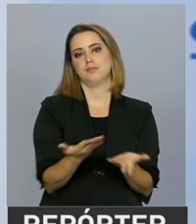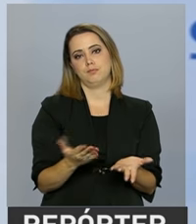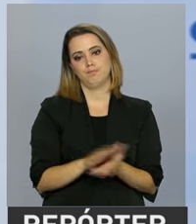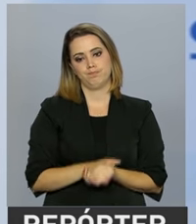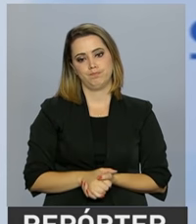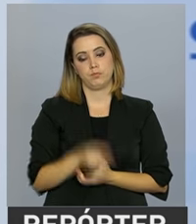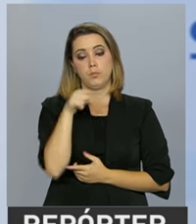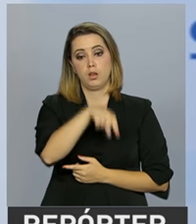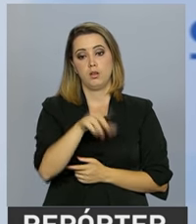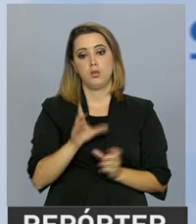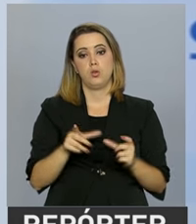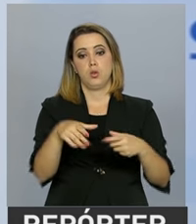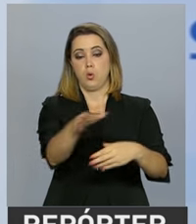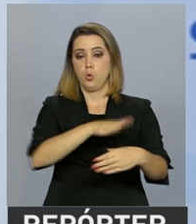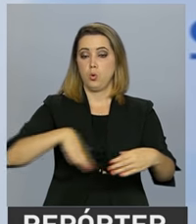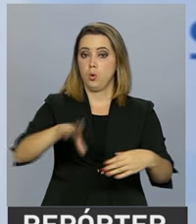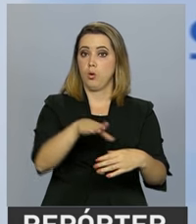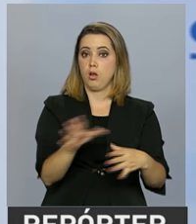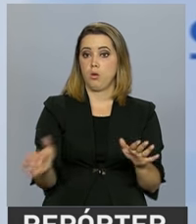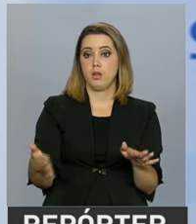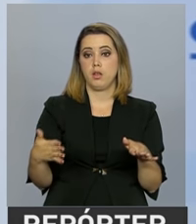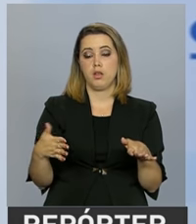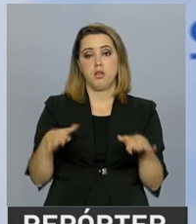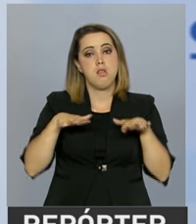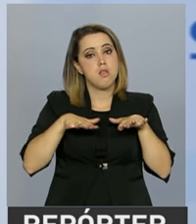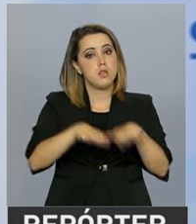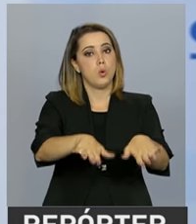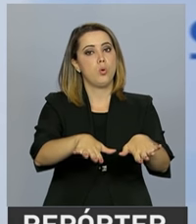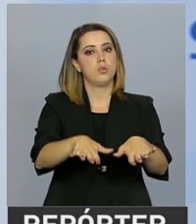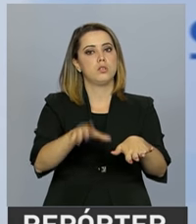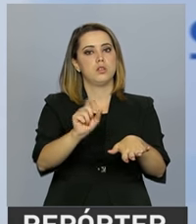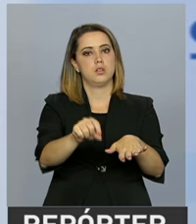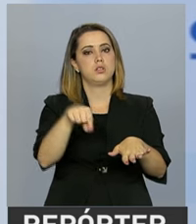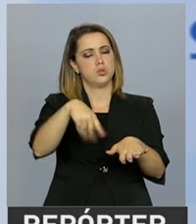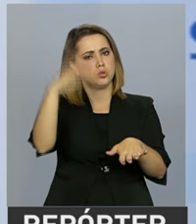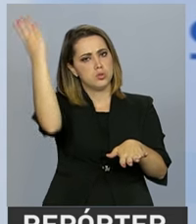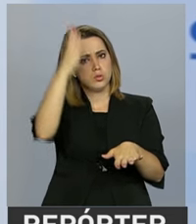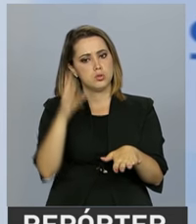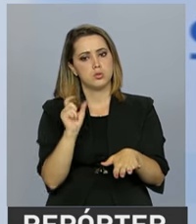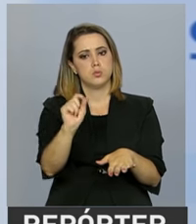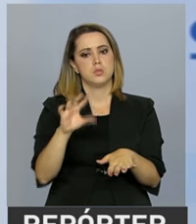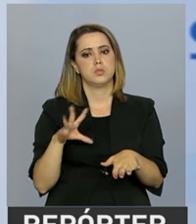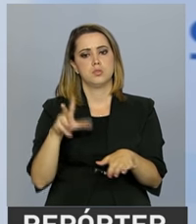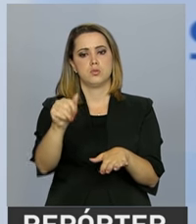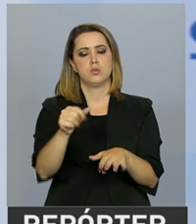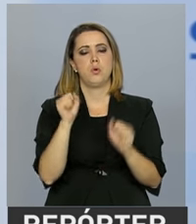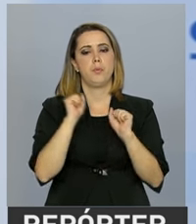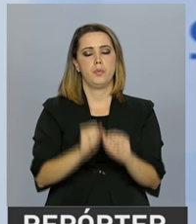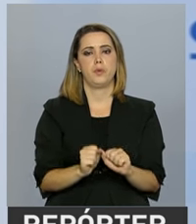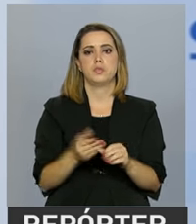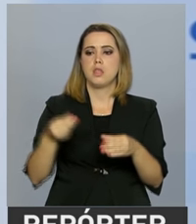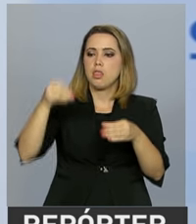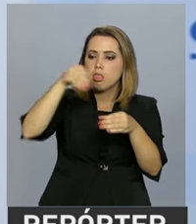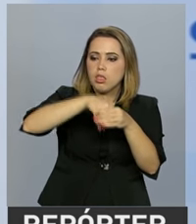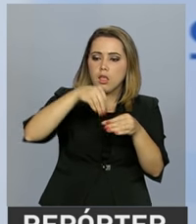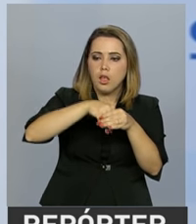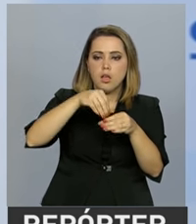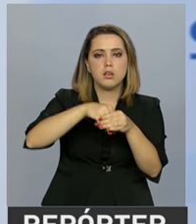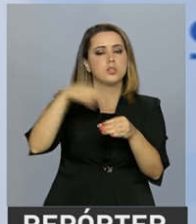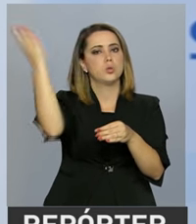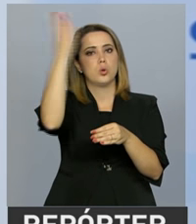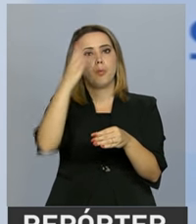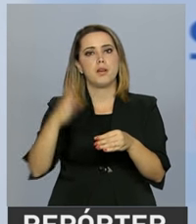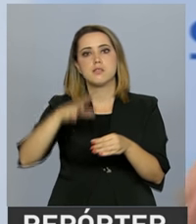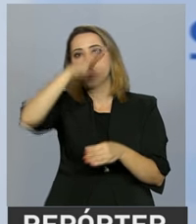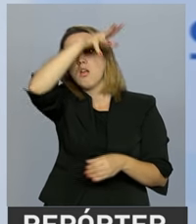de Trauma do Esporte, ele é includente e o INTO, ele é nacional. Então pode ser no interior do Brasil, no